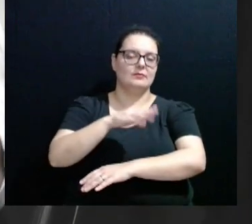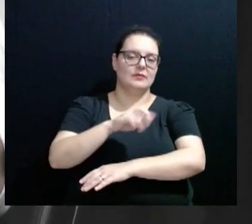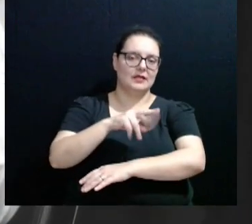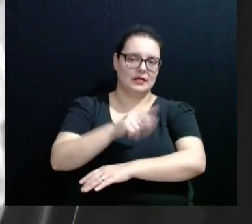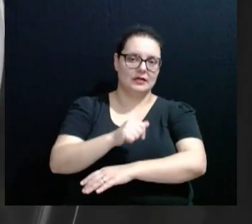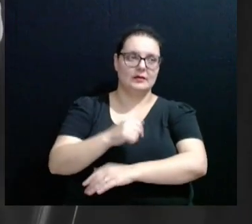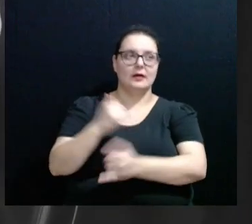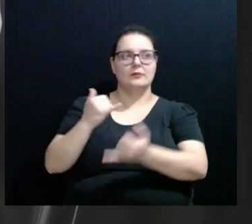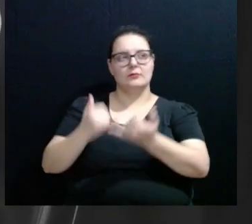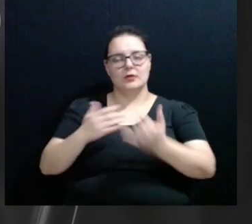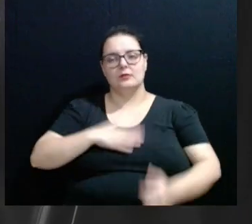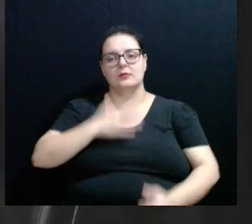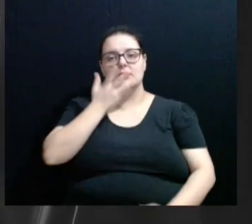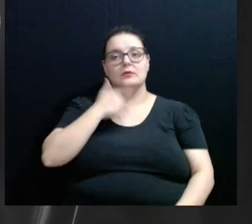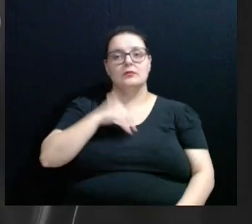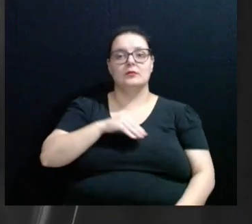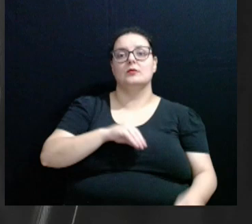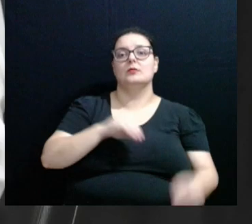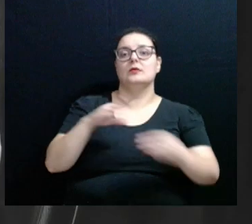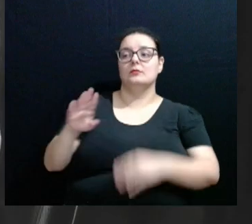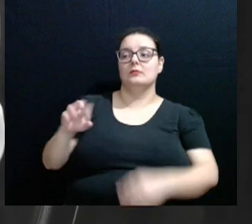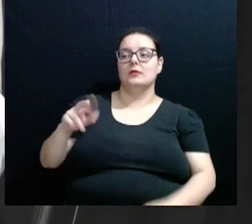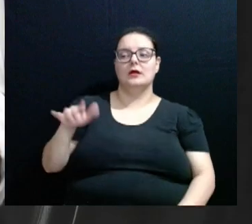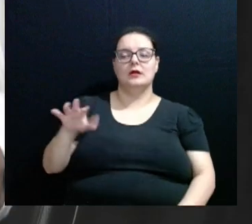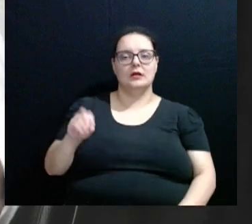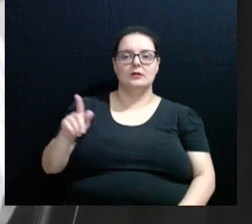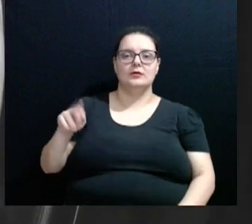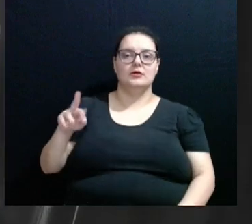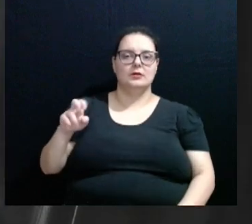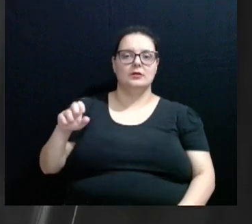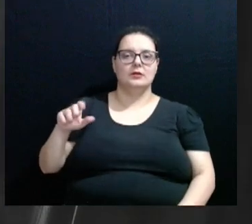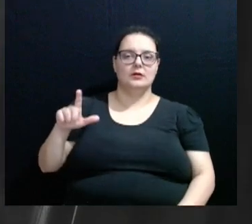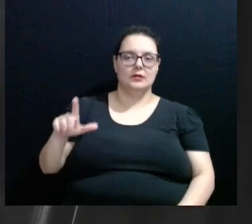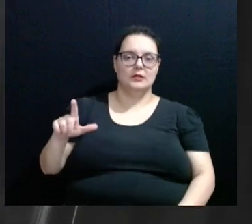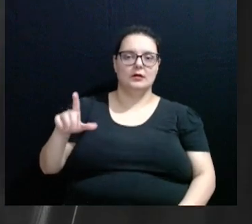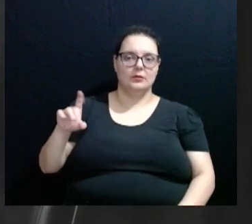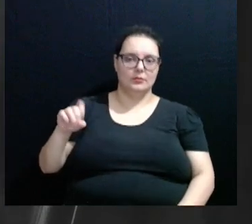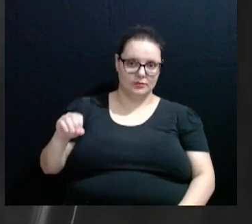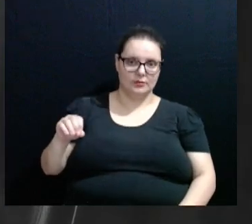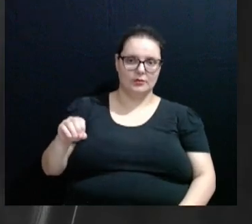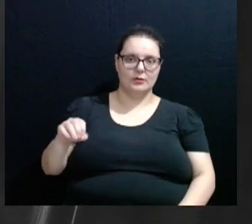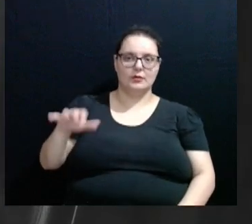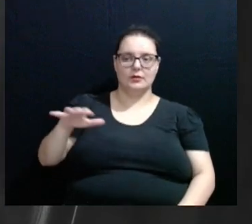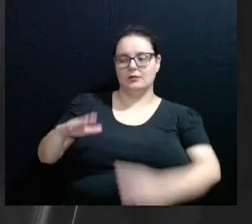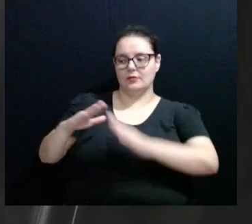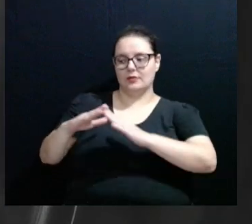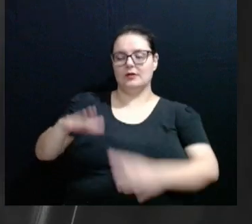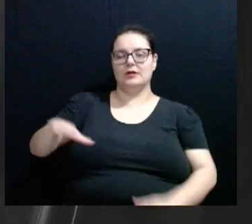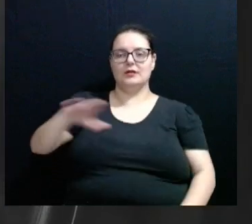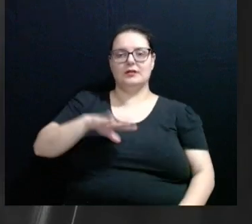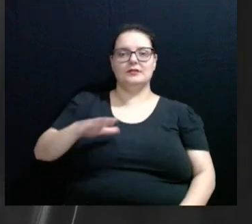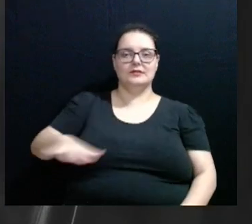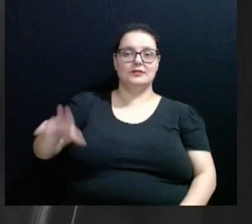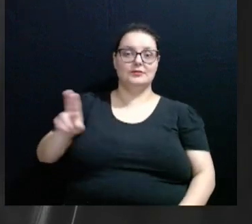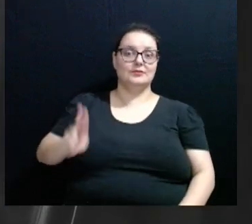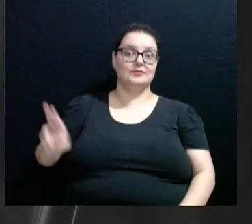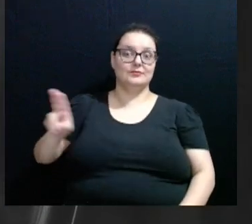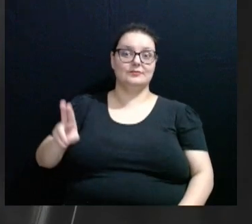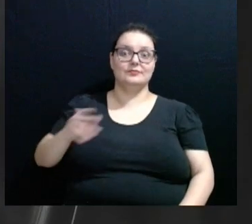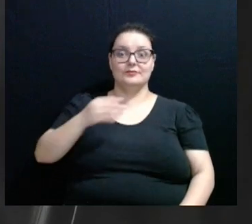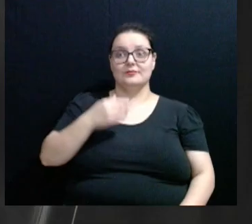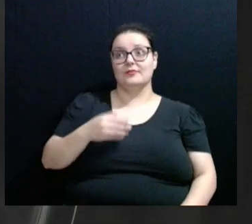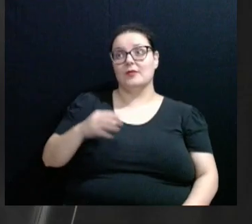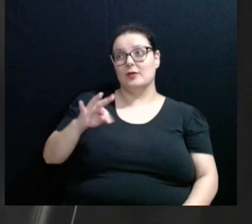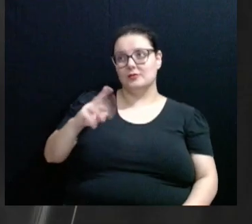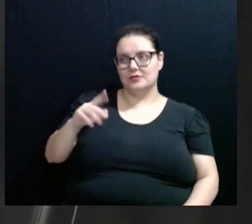da minha infância, eu fui para Barão Geraldo e morei lá na cidade universitária. O Thiago Ferrari foi um menino que eu costumo